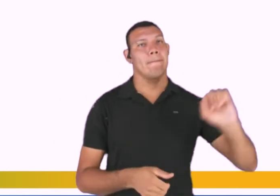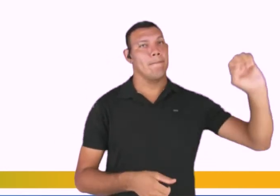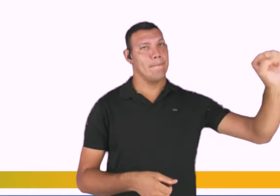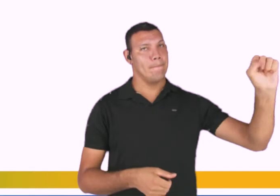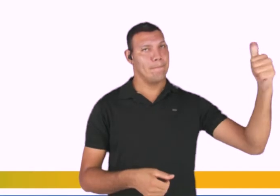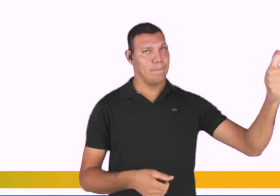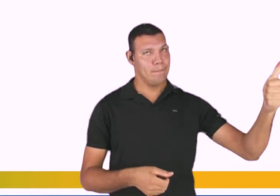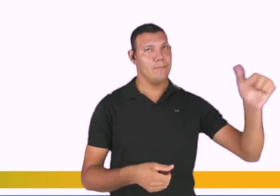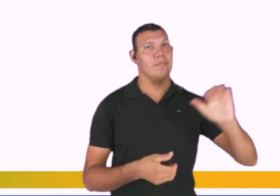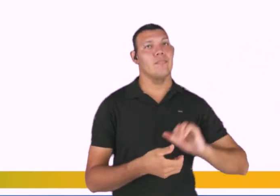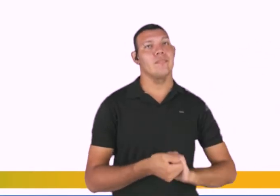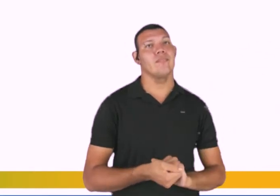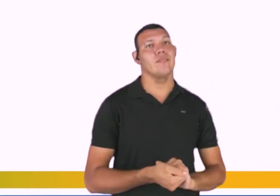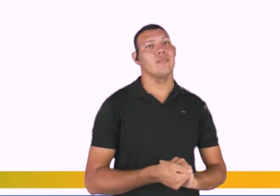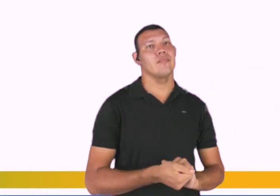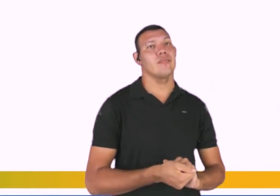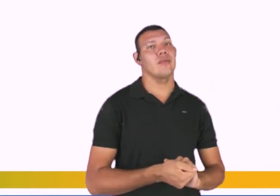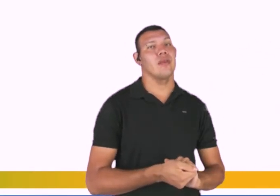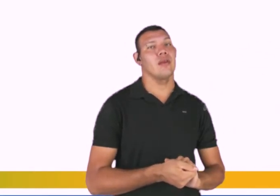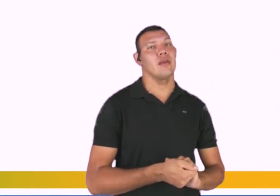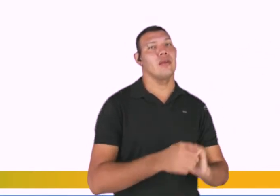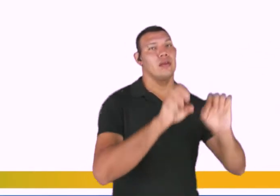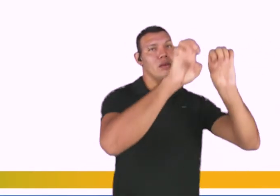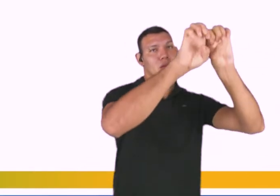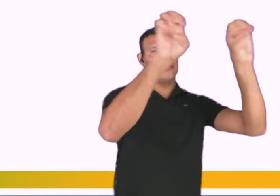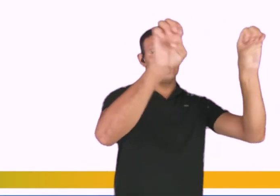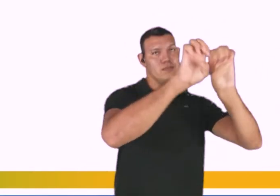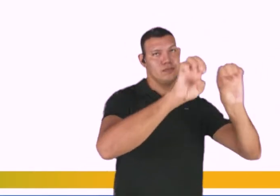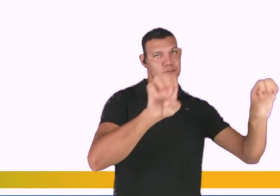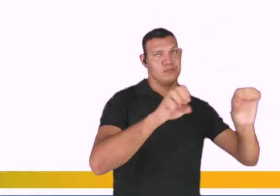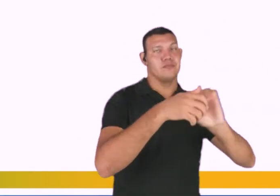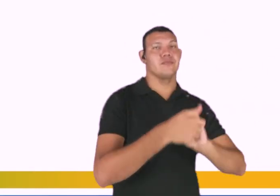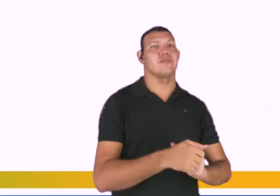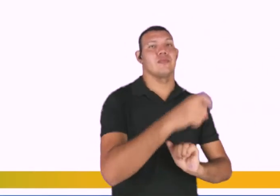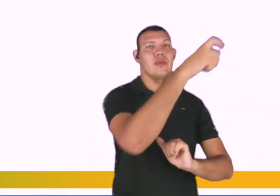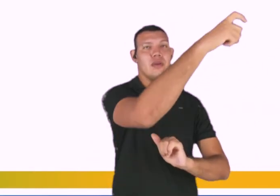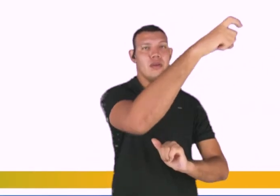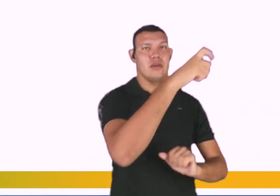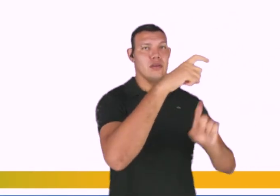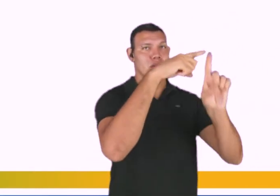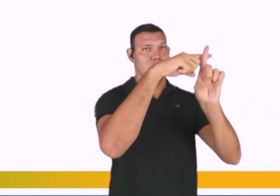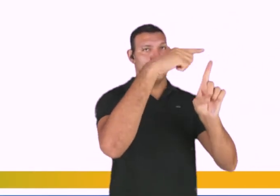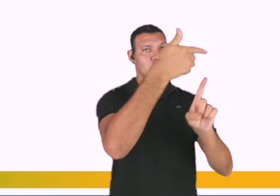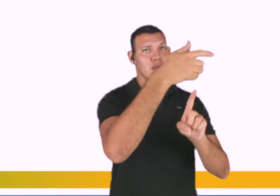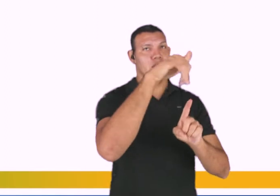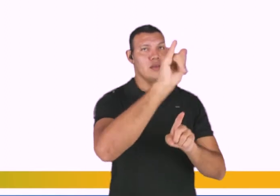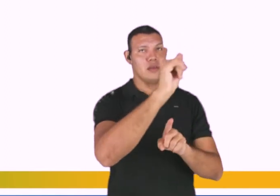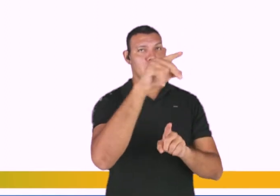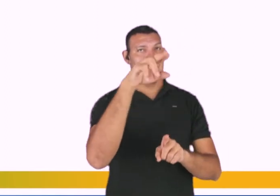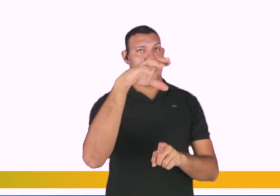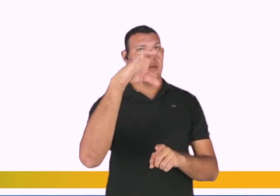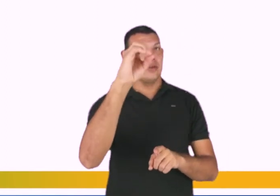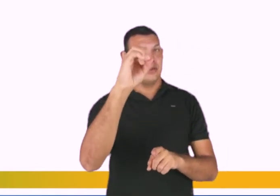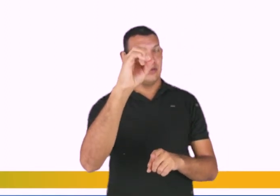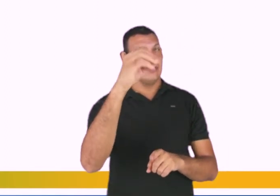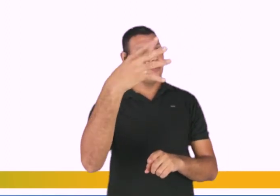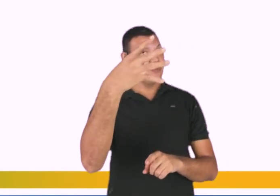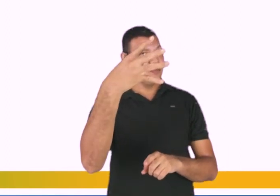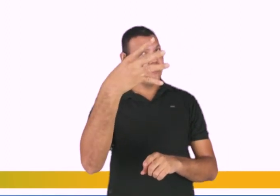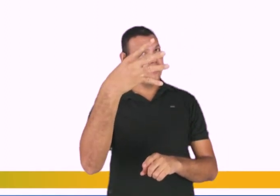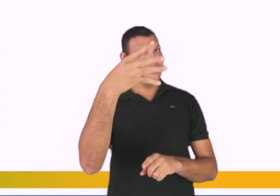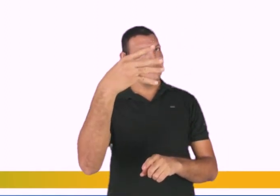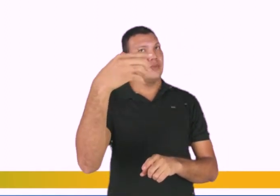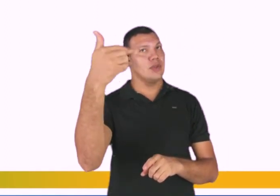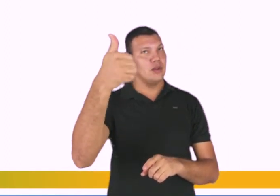Dado o sistema S1 com duas equações e duas variáveis, nós temos x mais 2y igual a 4 e